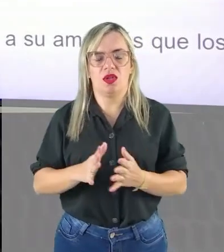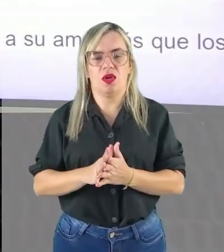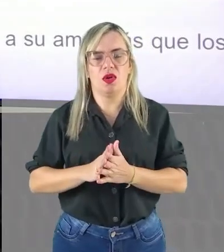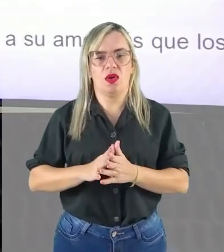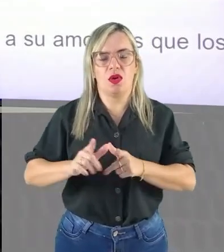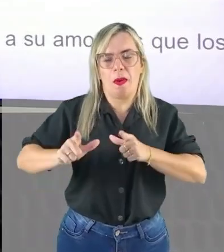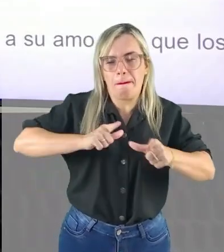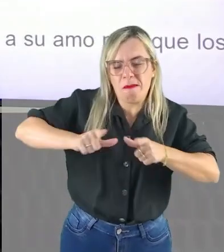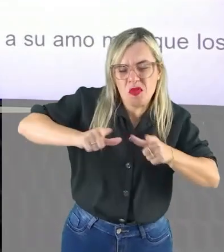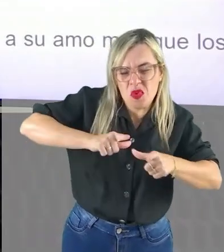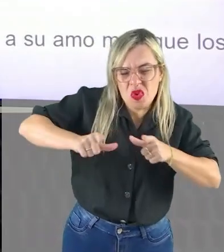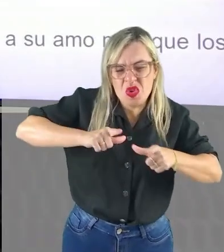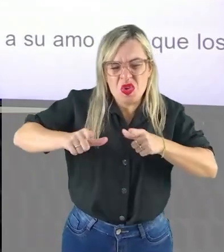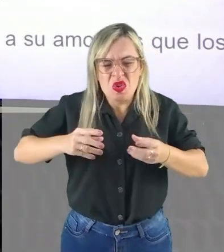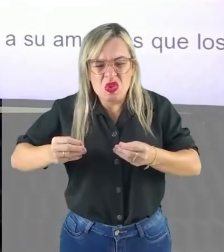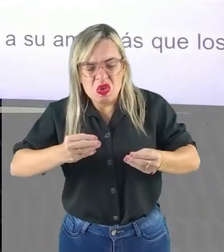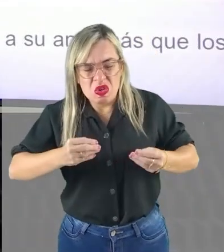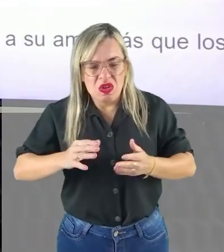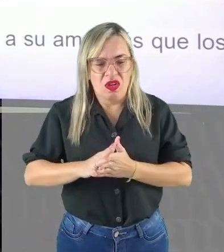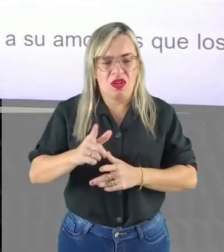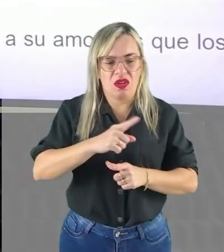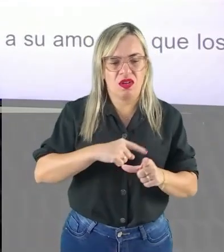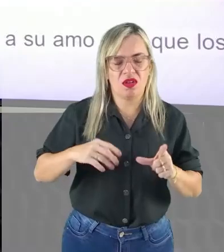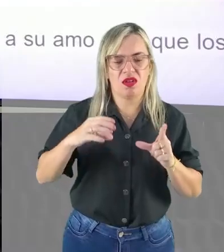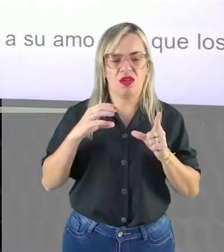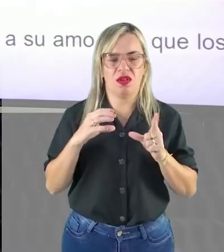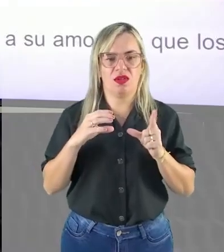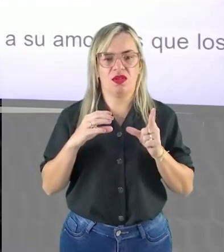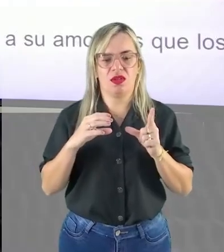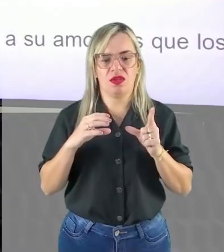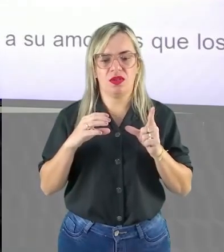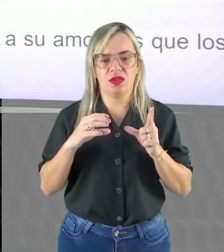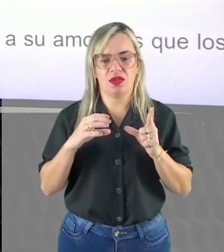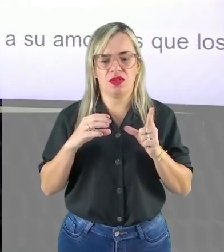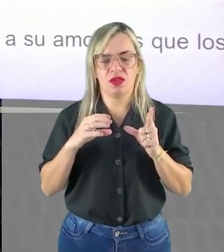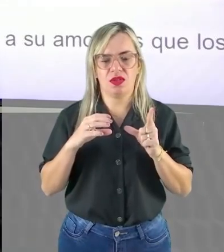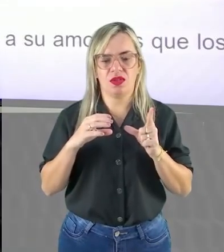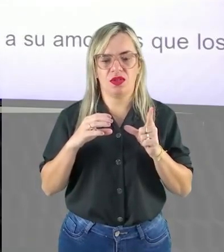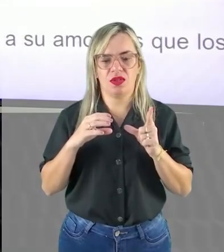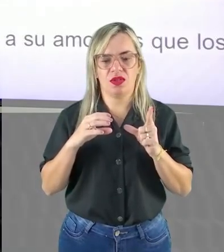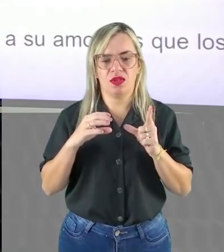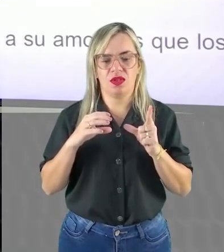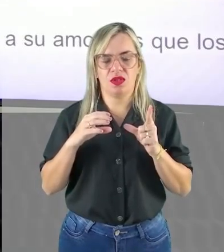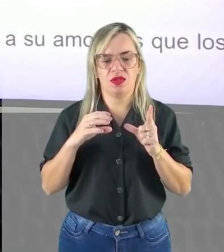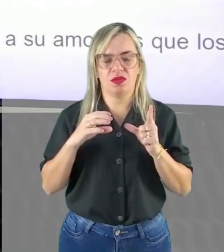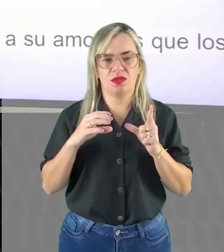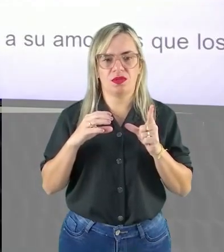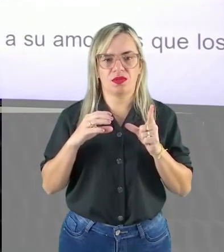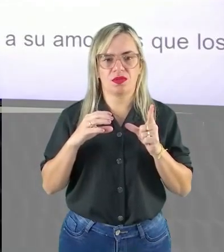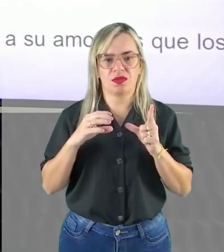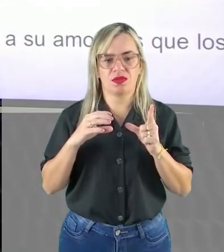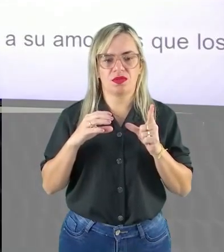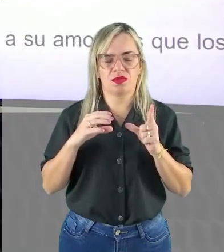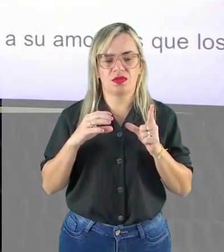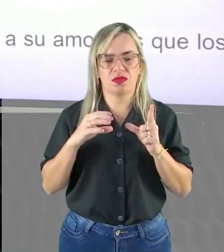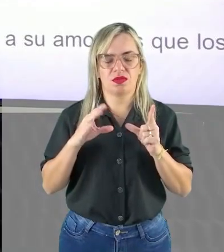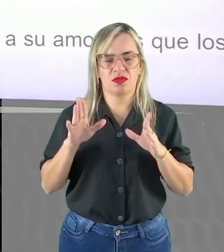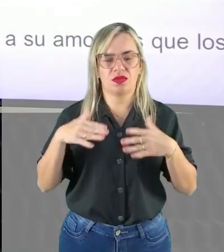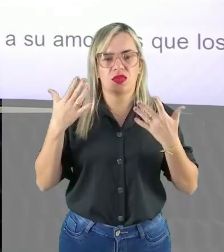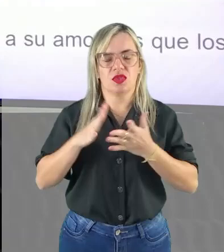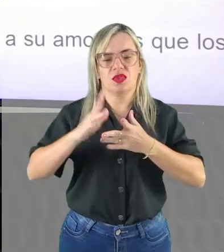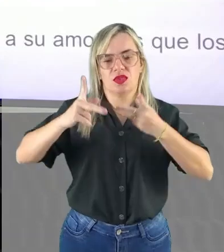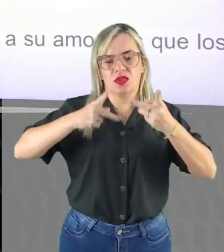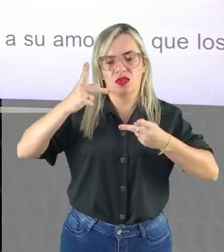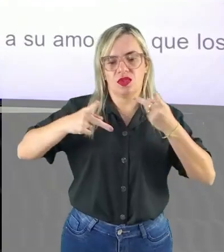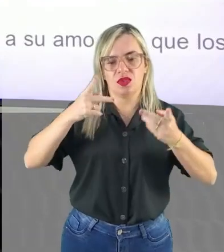Letra C, dizer que o robogato acaricia a seu amo mais que os gatos de verdade, dizer